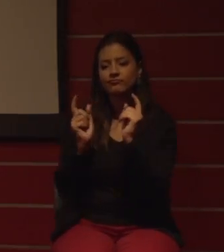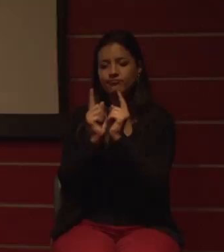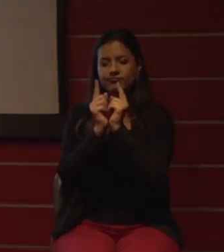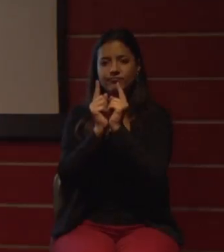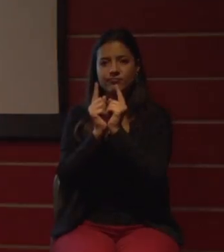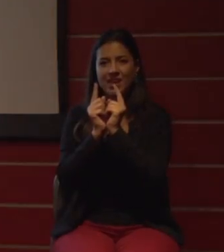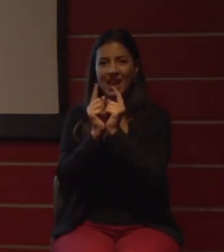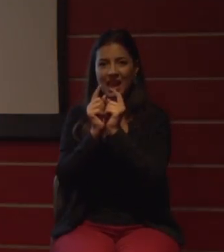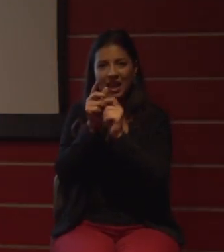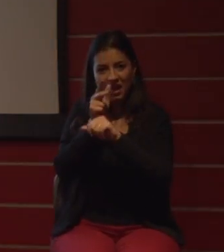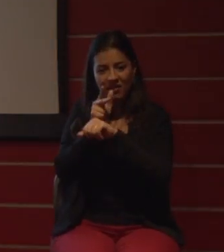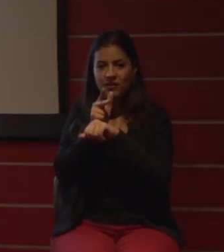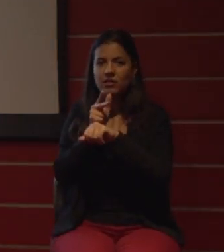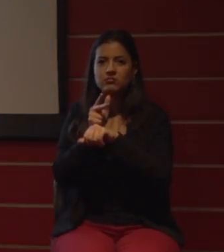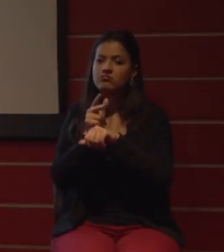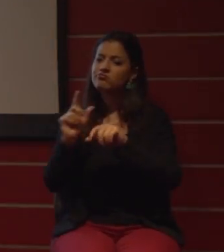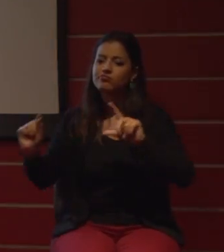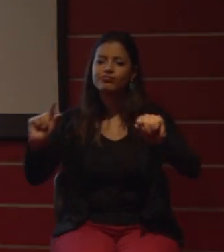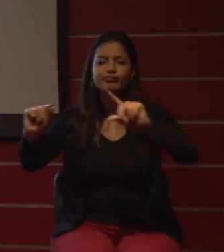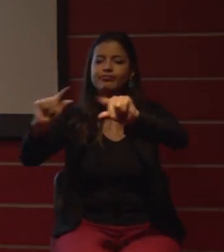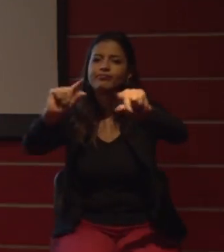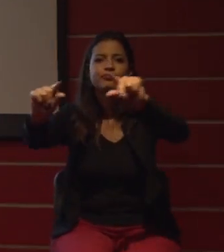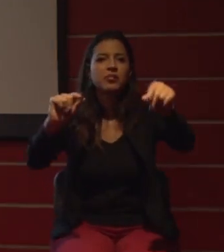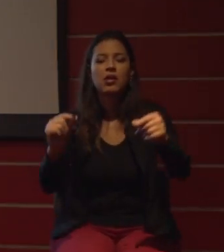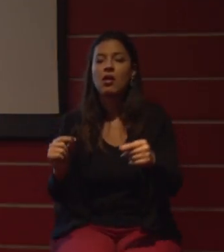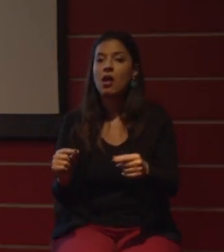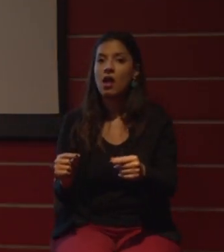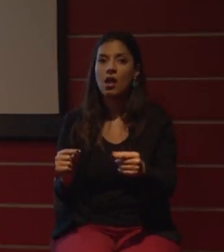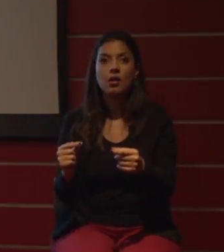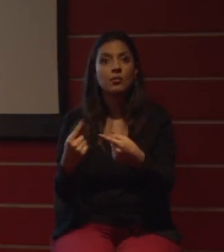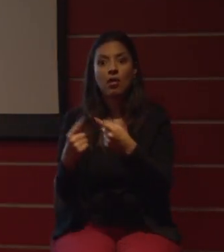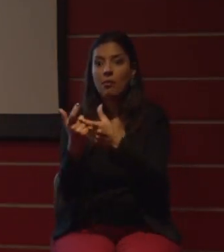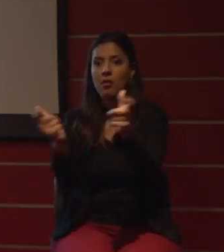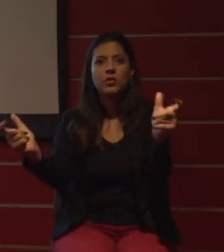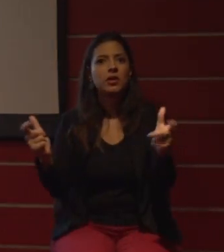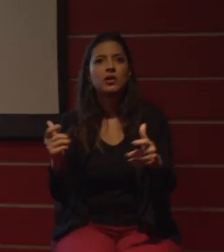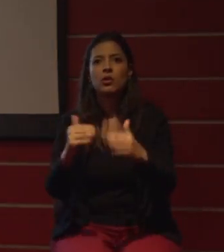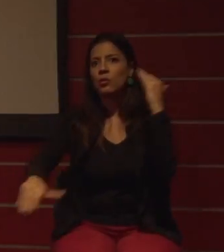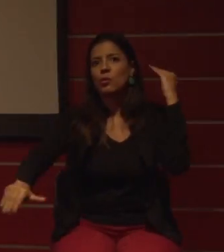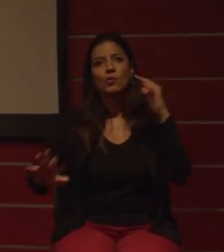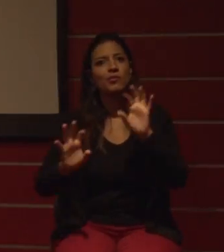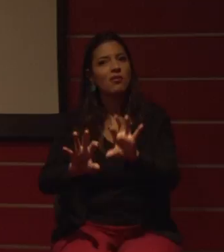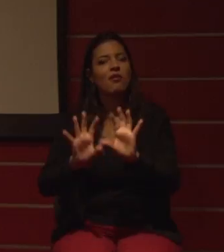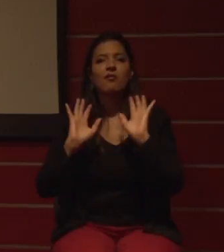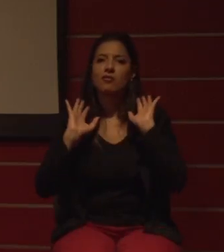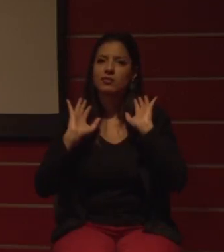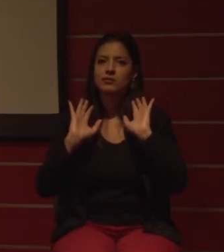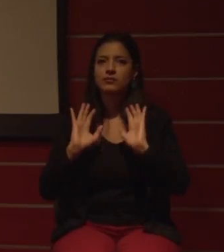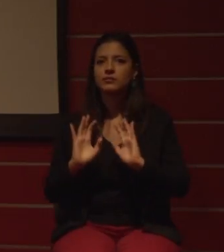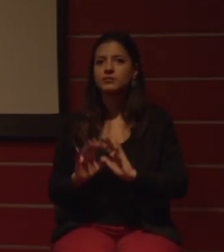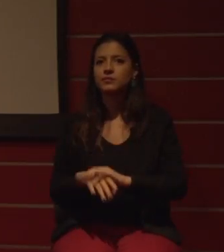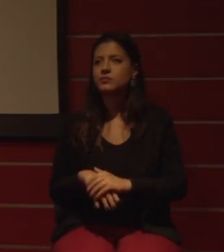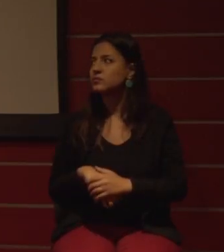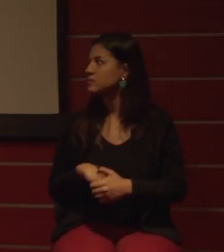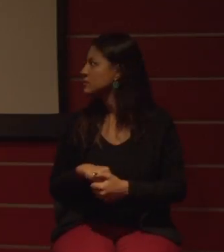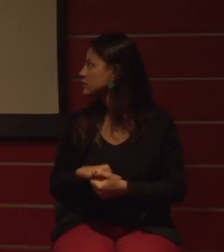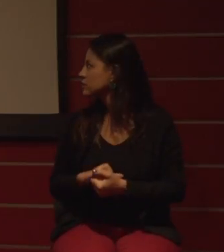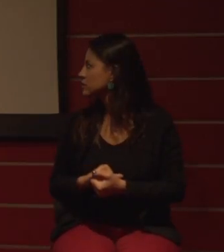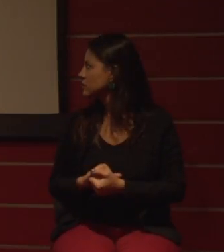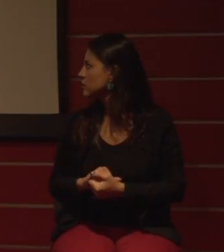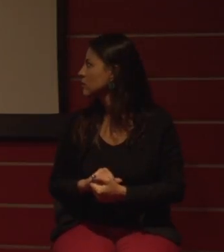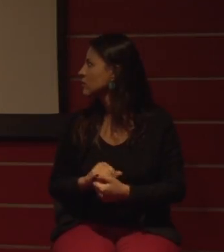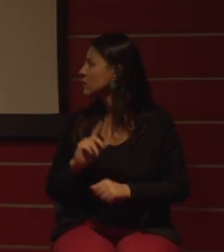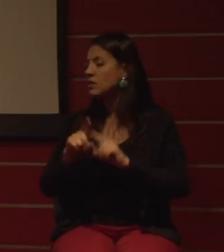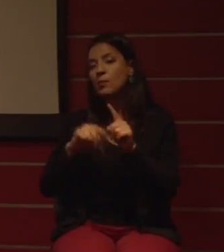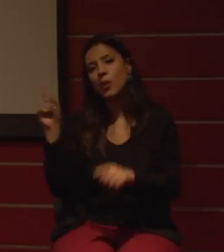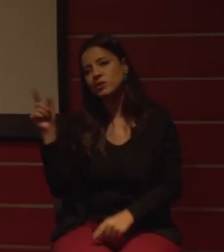há essa tá no YouTube essa essa essa declaração dela aqui